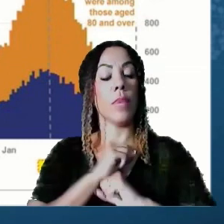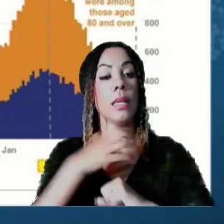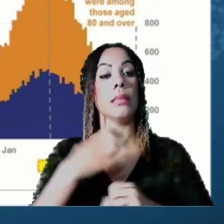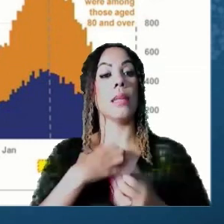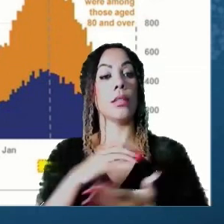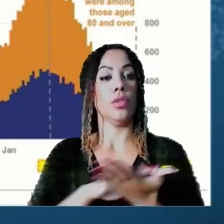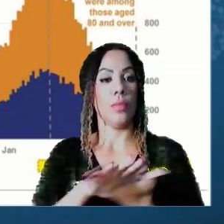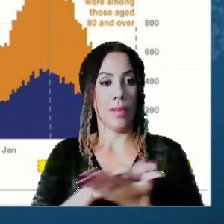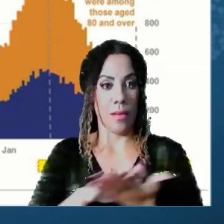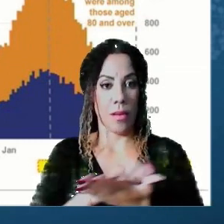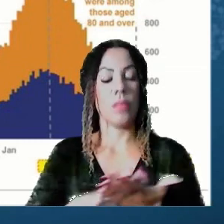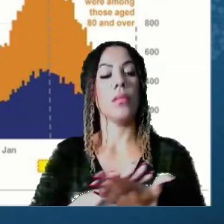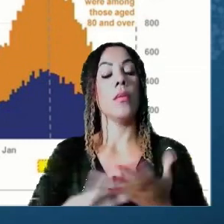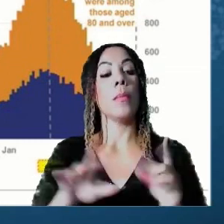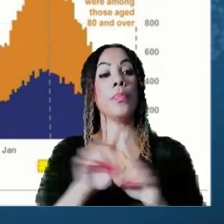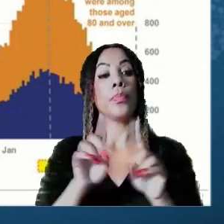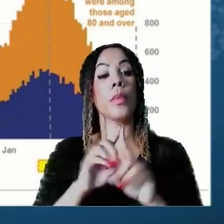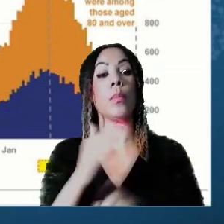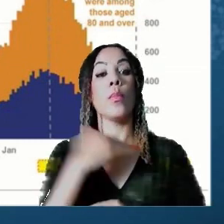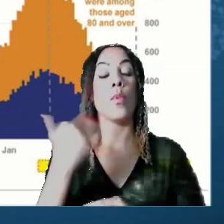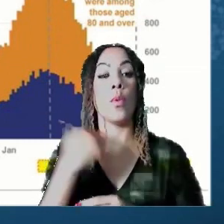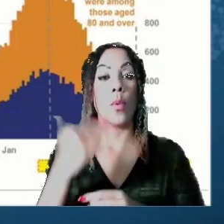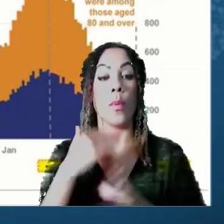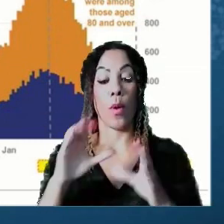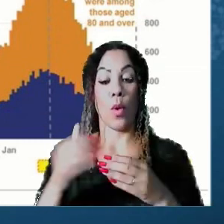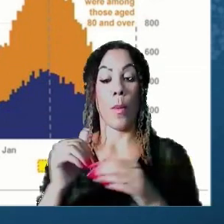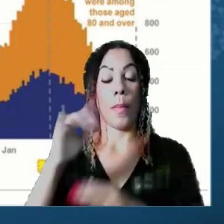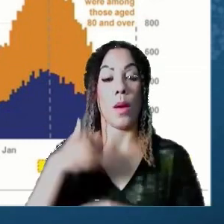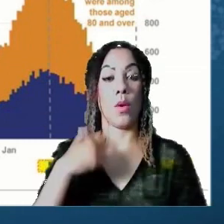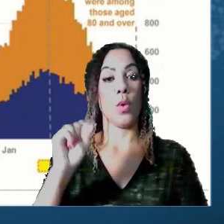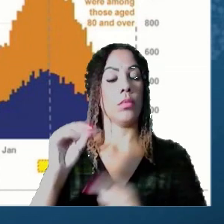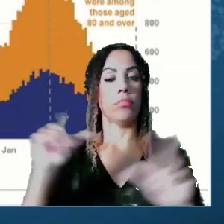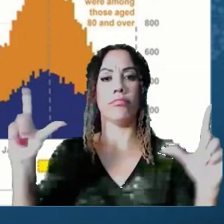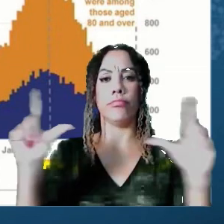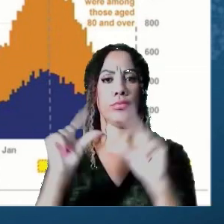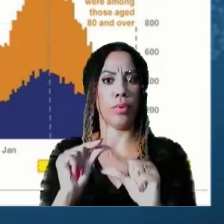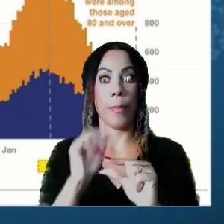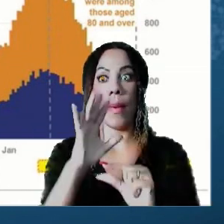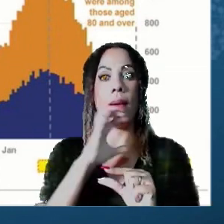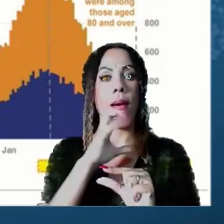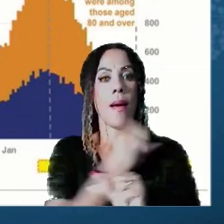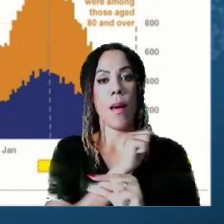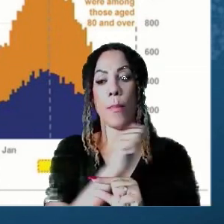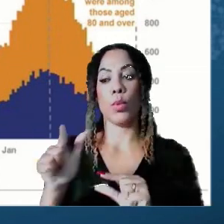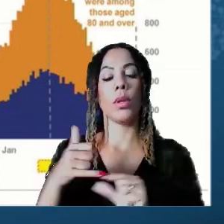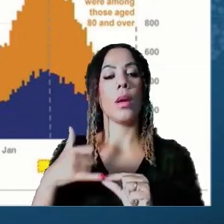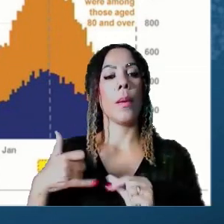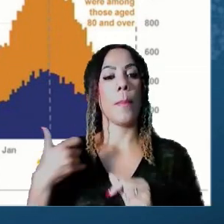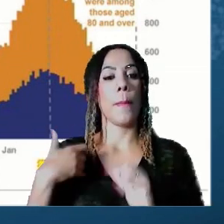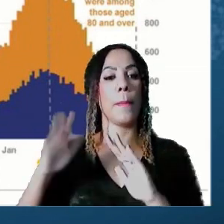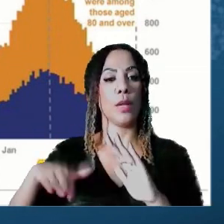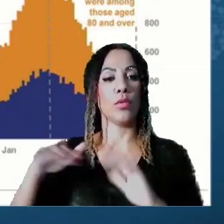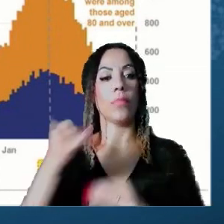apenas hospitalização, e as mortes no grupo de mais de 80 anos vacinada foi reduzido ainda mais rápido do que os grupos mais jovens que não haviam